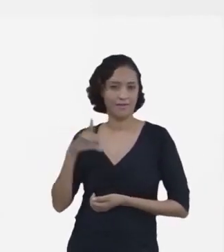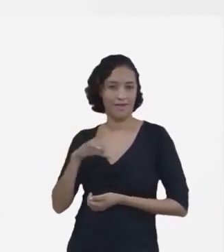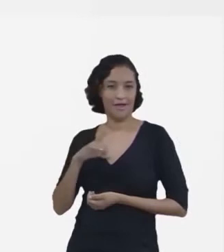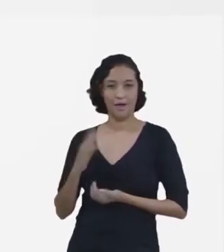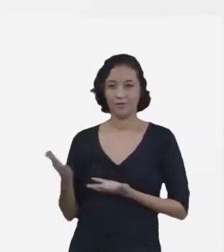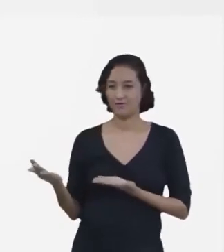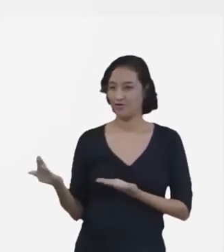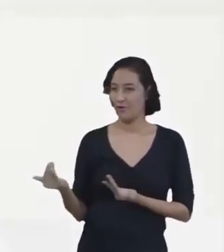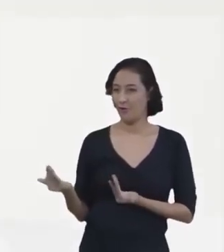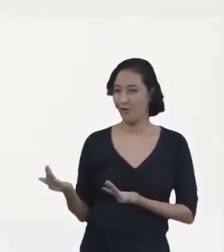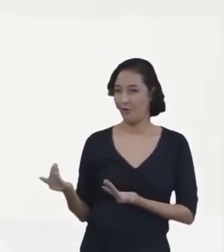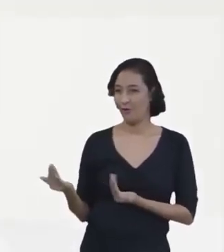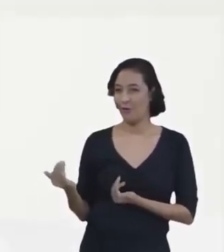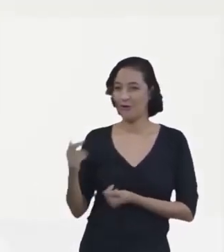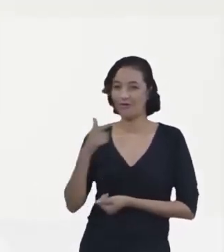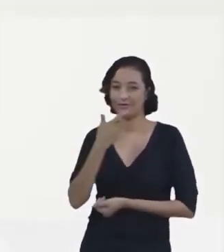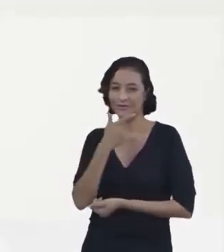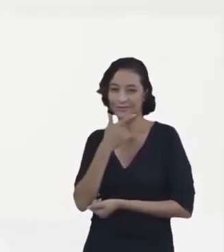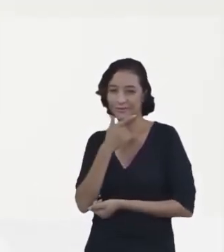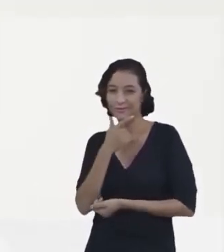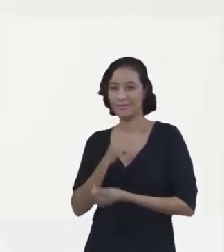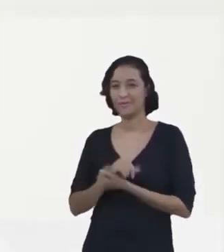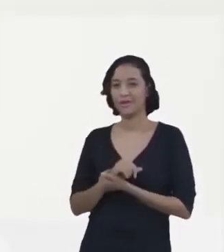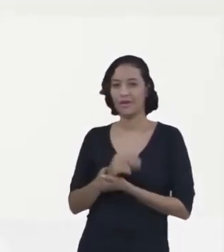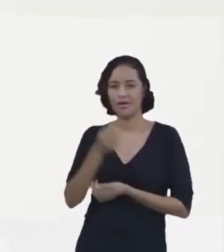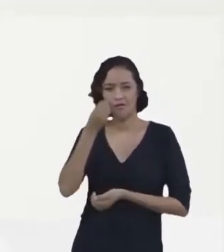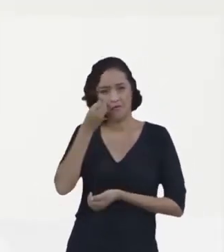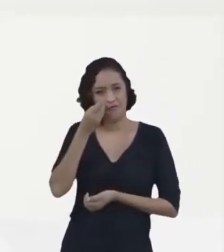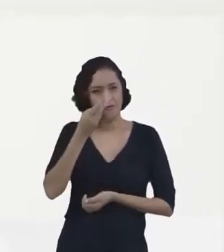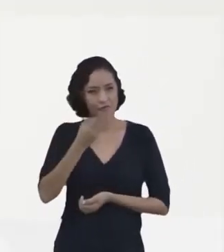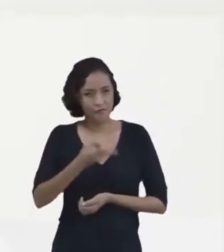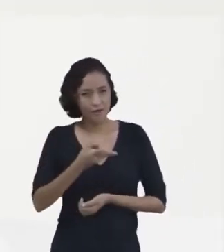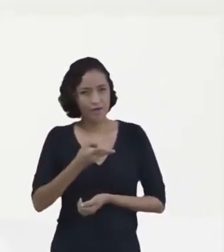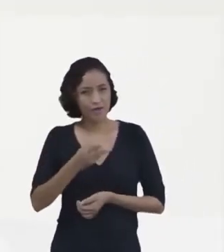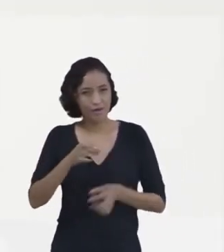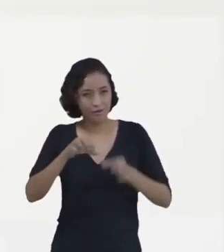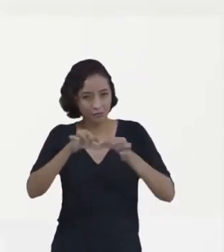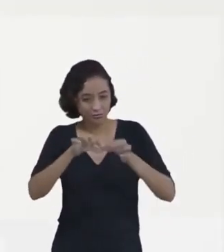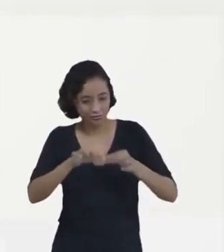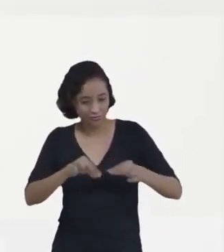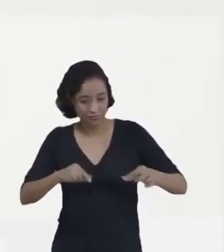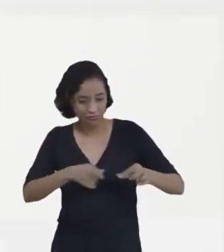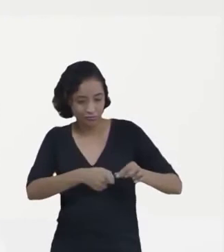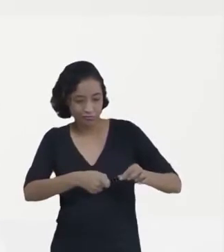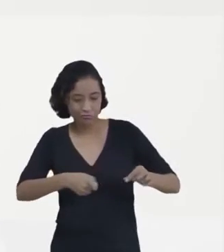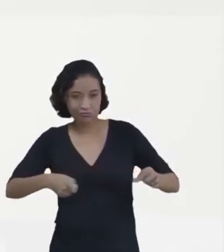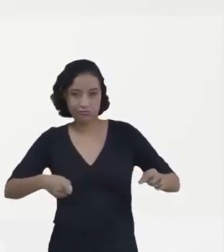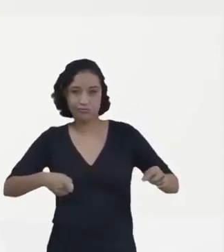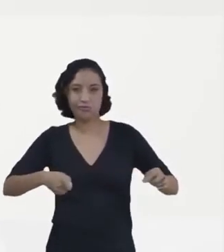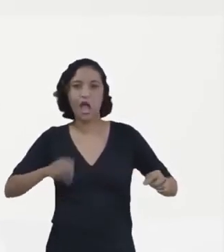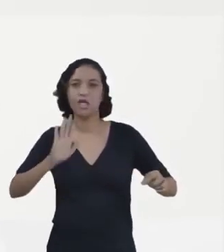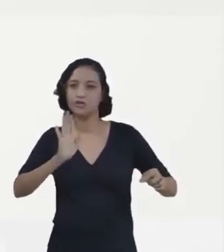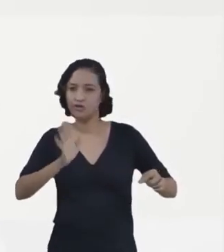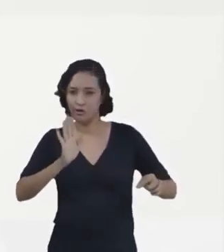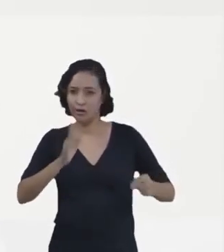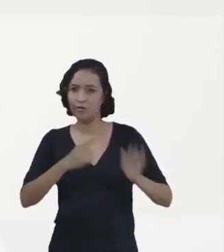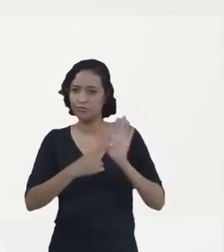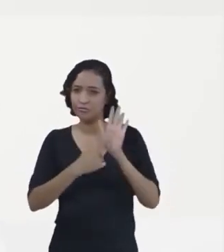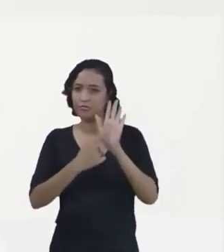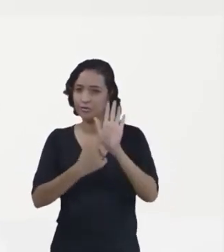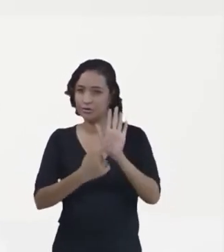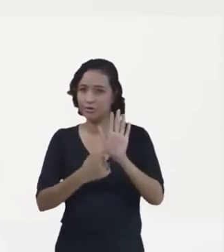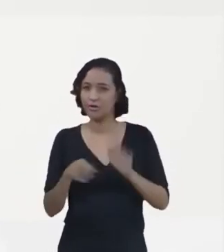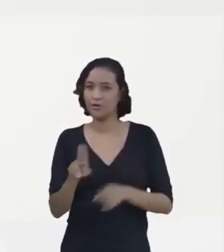jovem simpático fazendo uma medida, medindo usando a trena que eu há pouco mostrei para vocês.